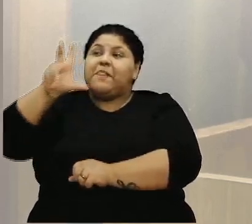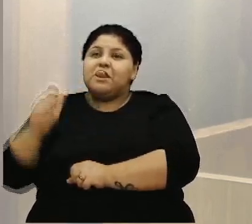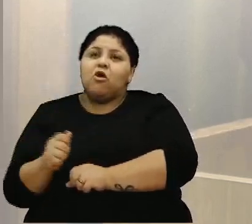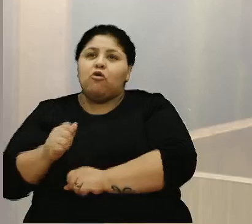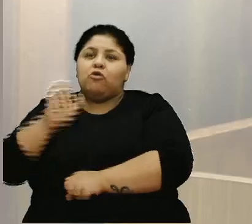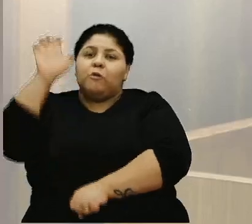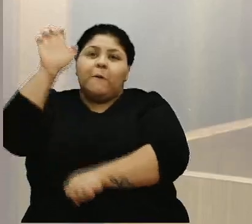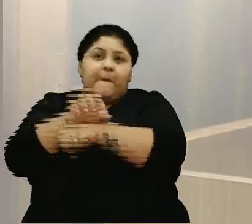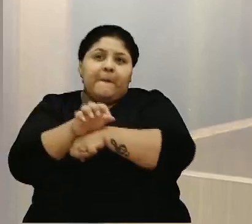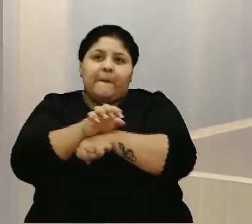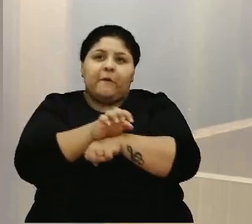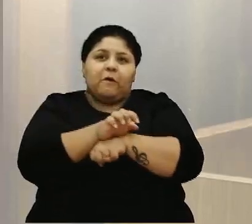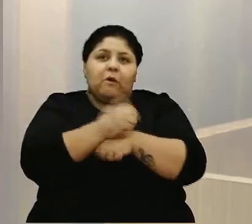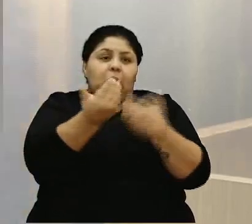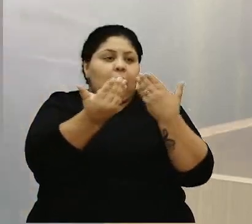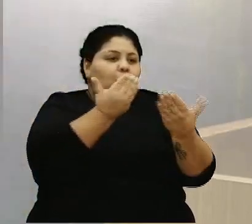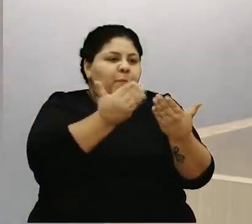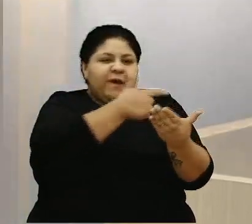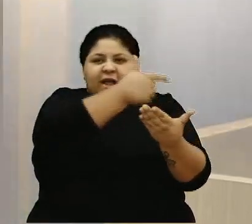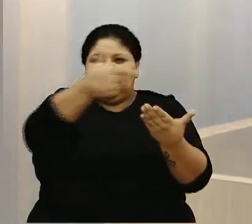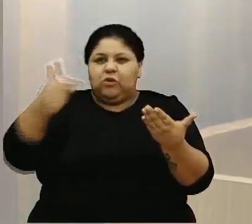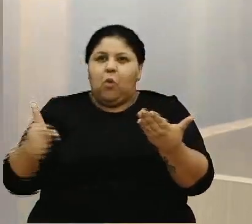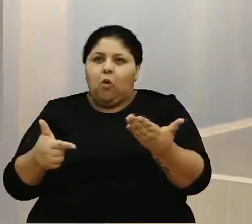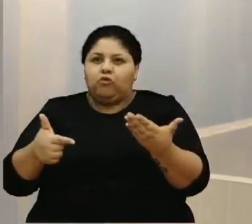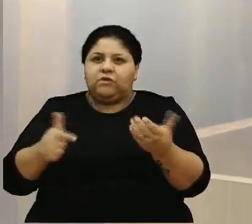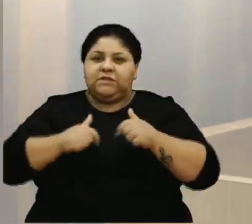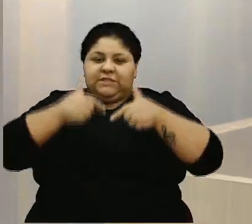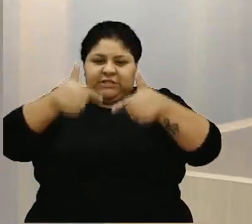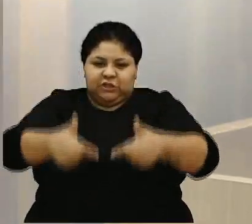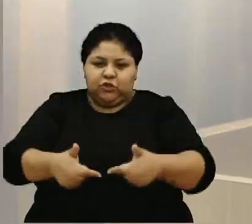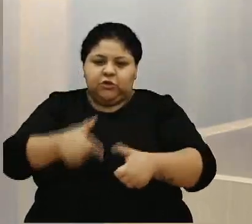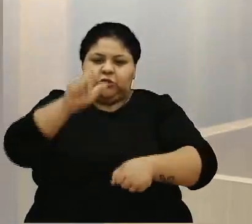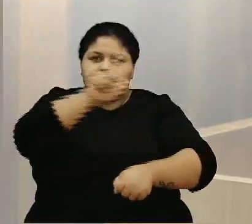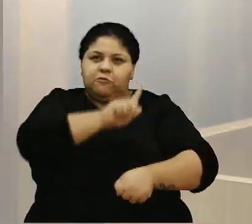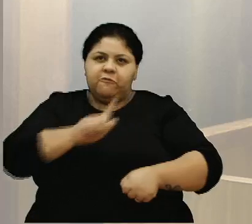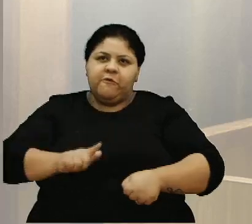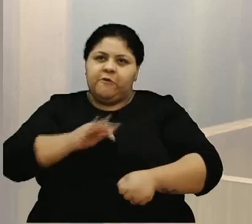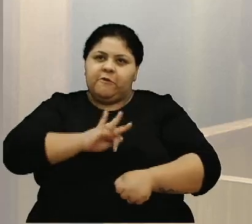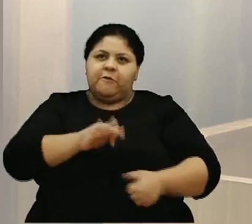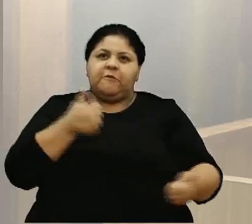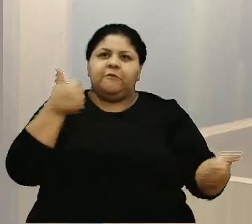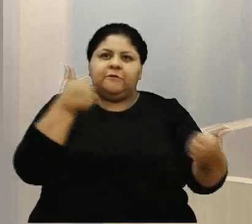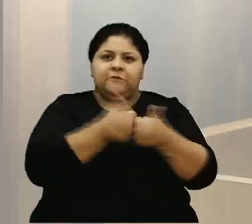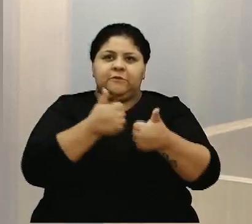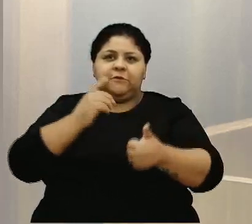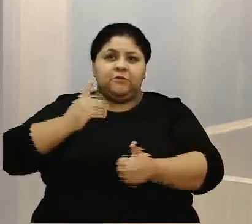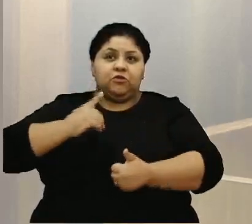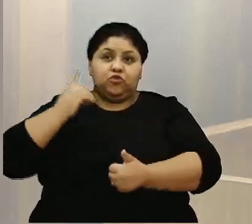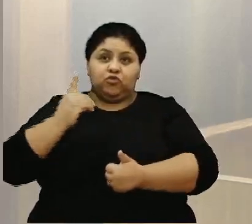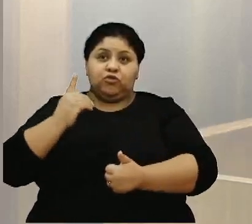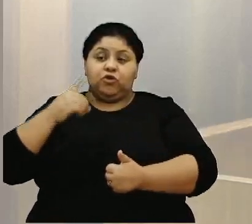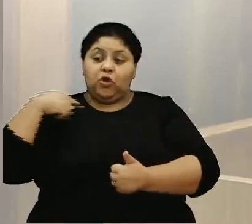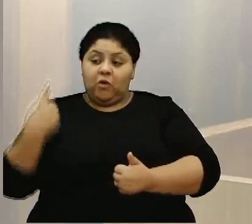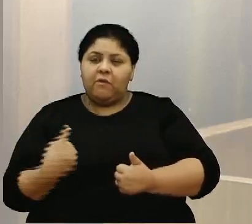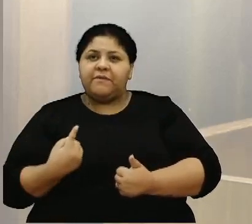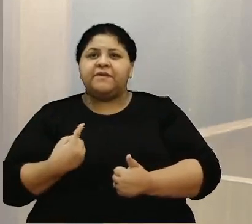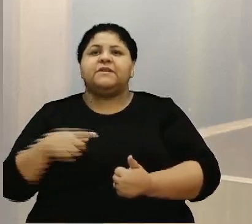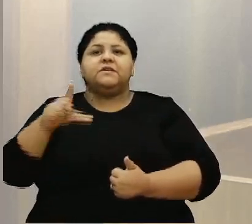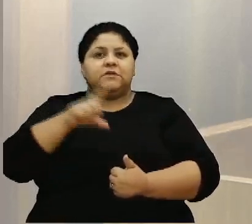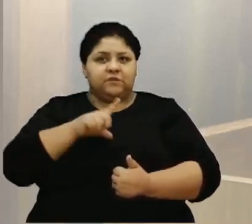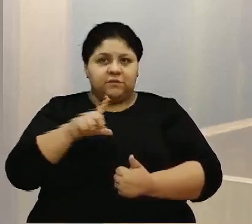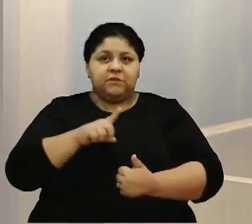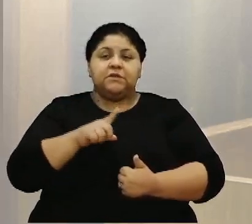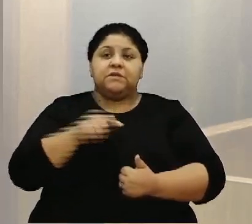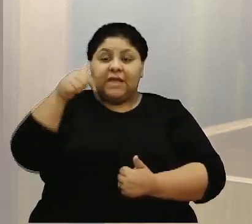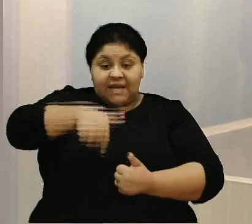perto de várias outras medidas que o governo federal tem trazido, juntamente com a deputada Denise Pessoa, que tem trazido